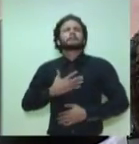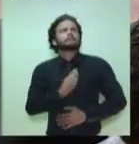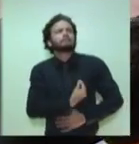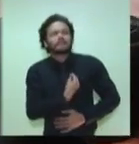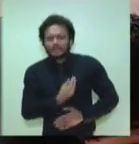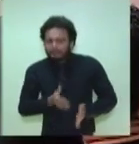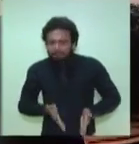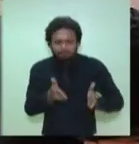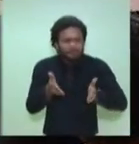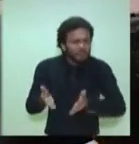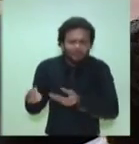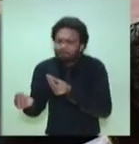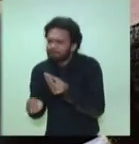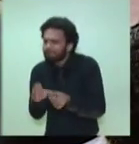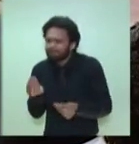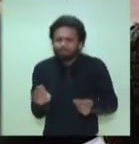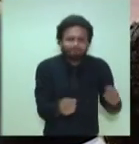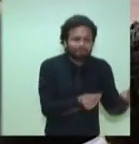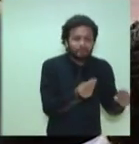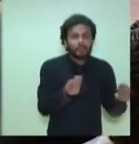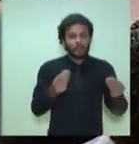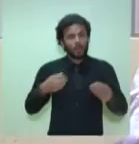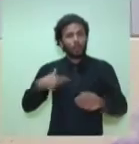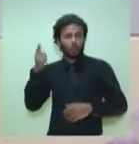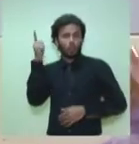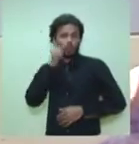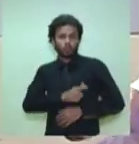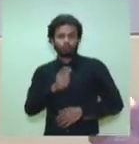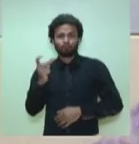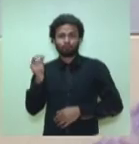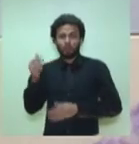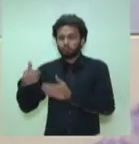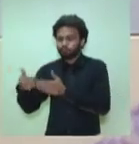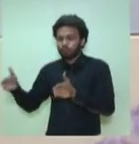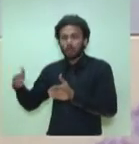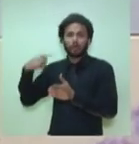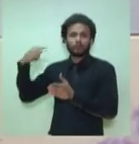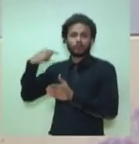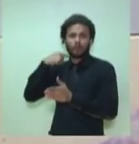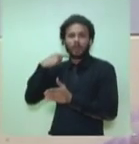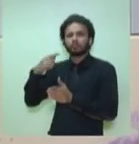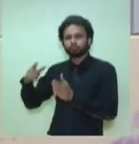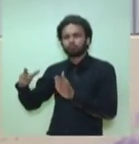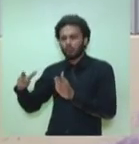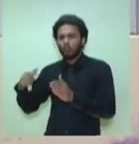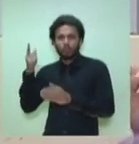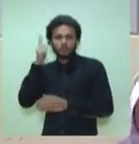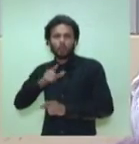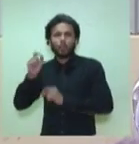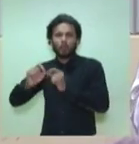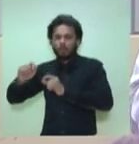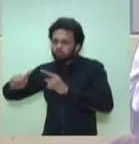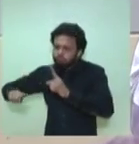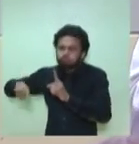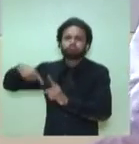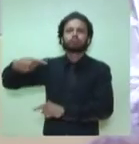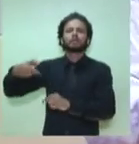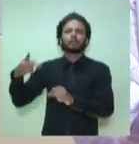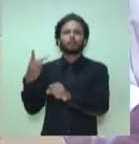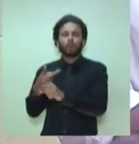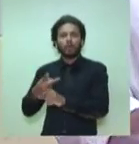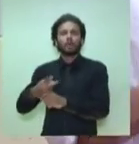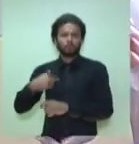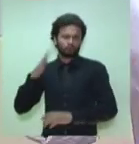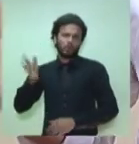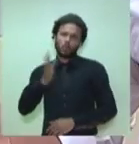seguir? Eu ousei, abri meu próprio escritório de advocacia e do zero consegui vencer e ser um profissional respeitado. Mas nós precisamos